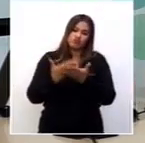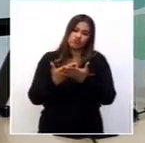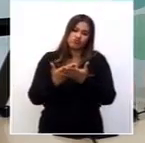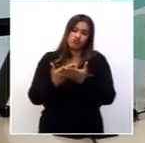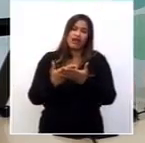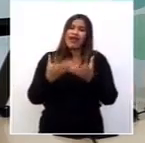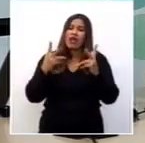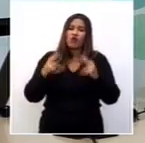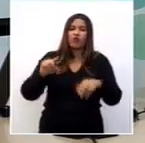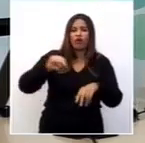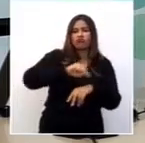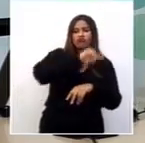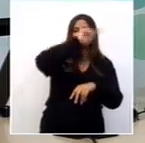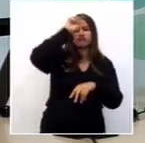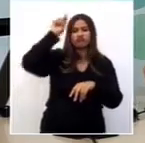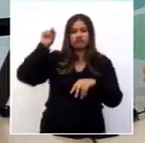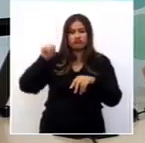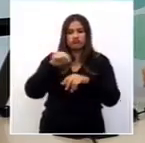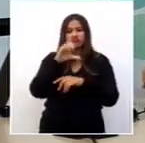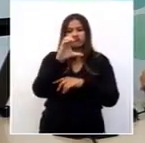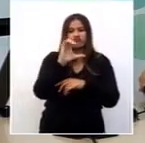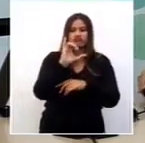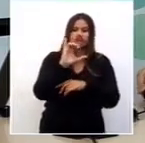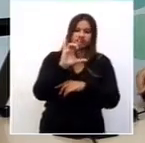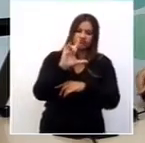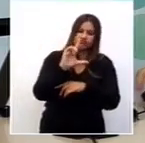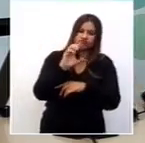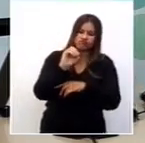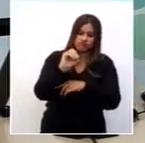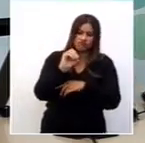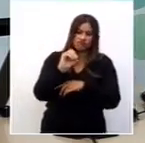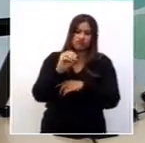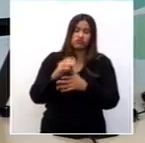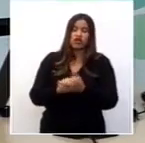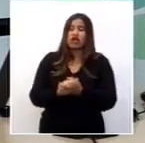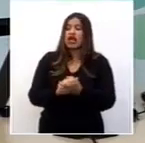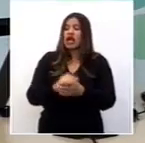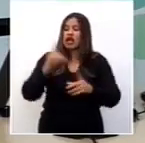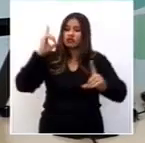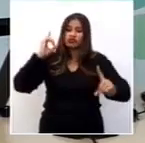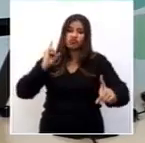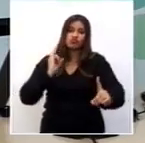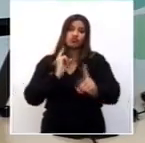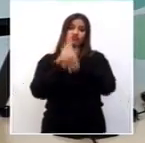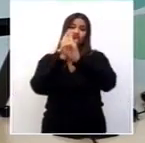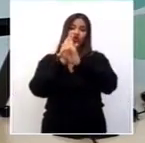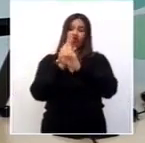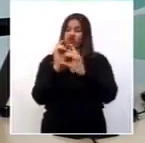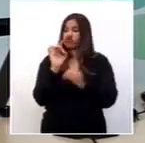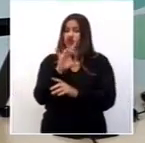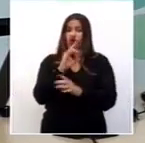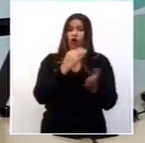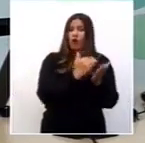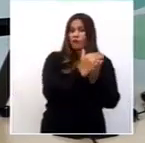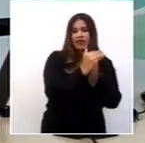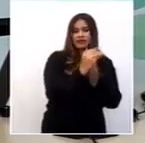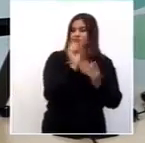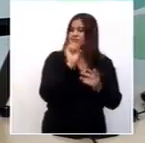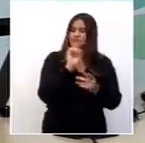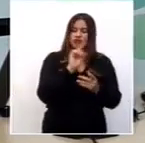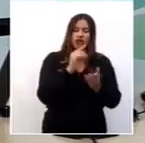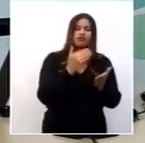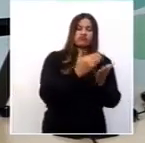ciclo, né, e que o diagnóstico aparece ali, mas o diagnóstico ele não é só inicial, mas ele vai perpassar por